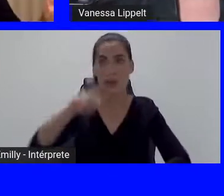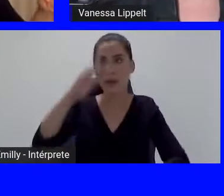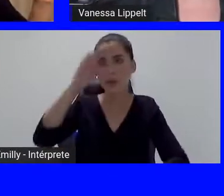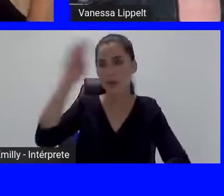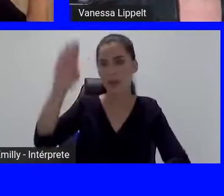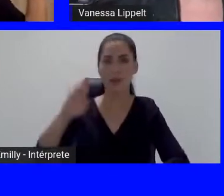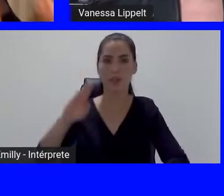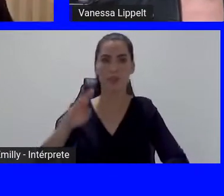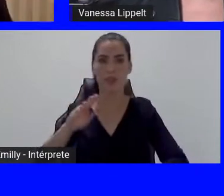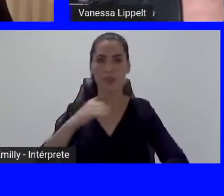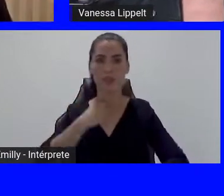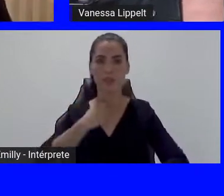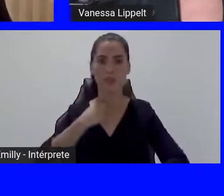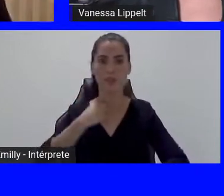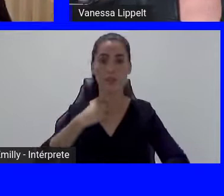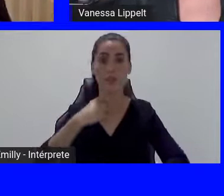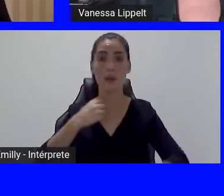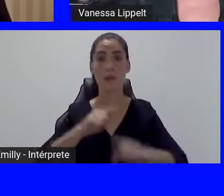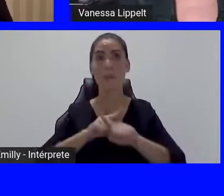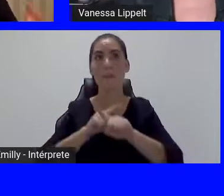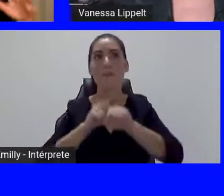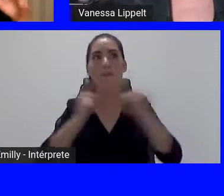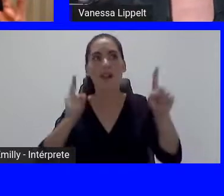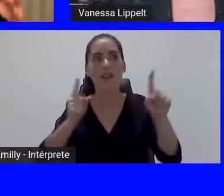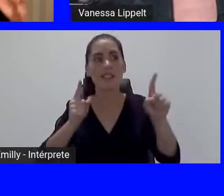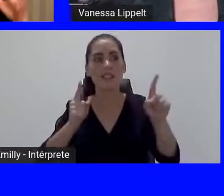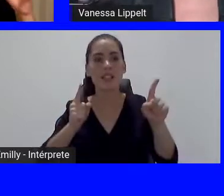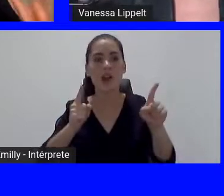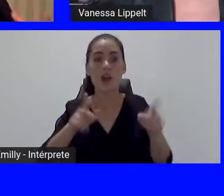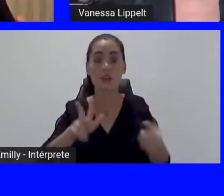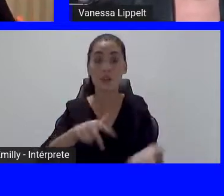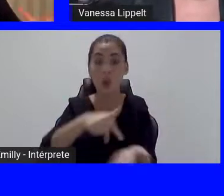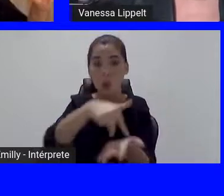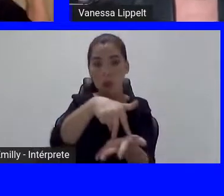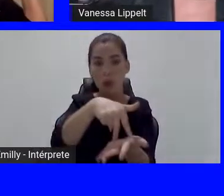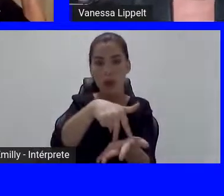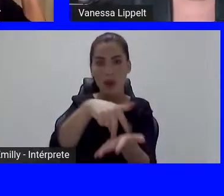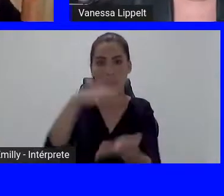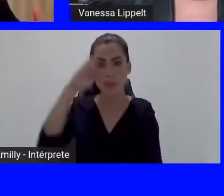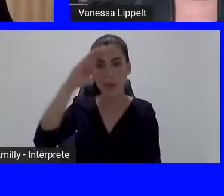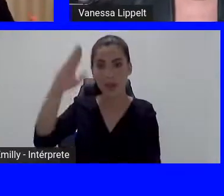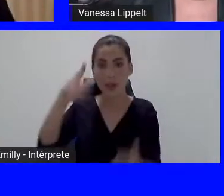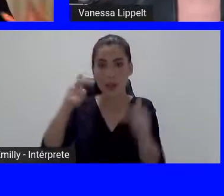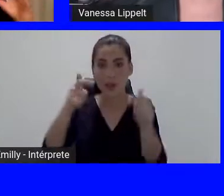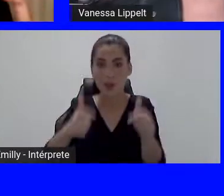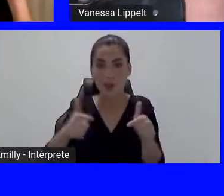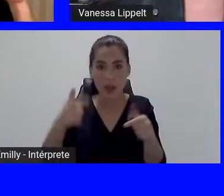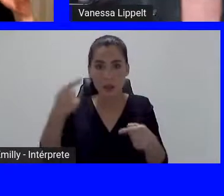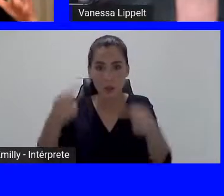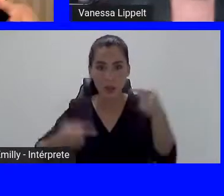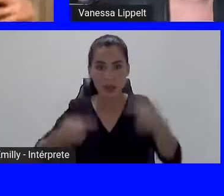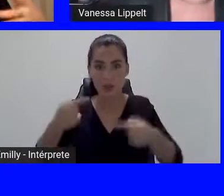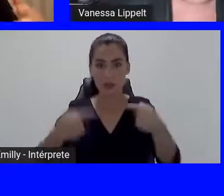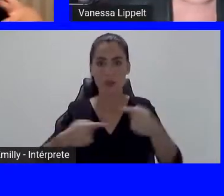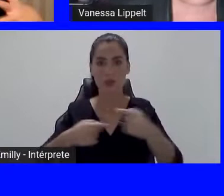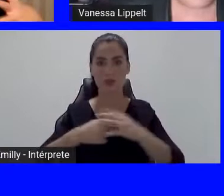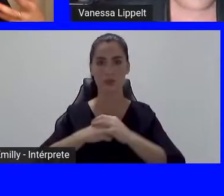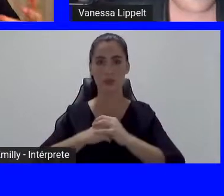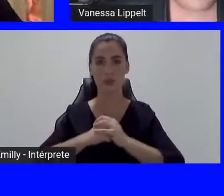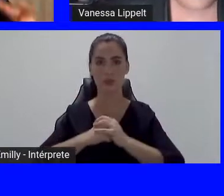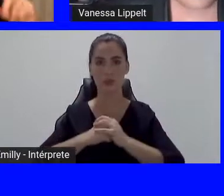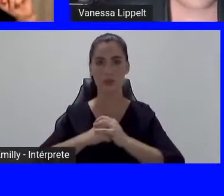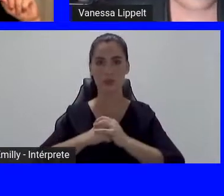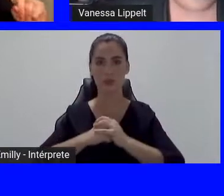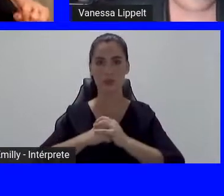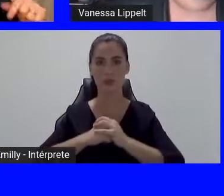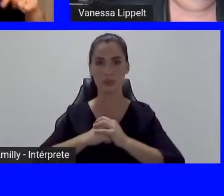em postos políticos, é diferente. Você não pode colocar militares para fazer política. Você tem que colocar militares